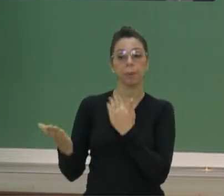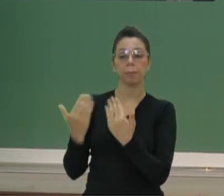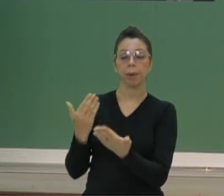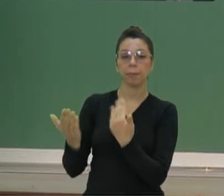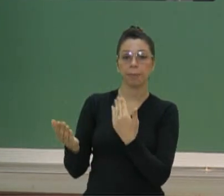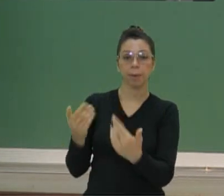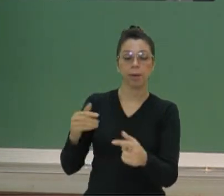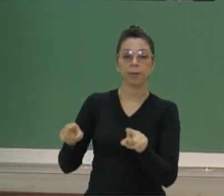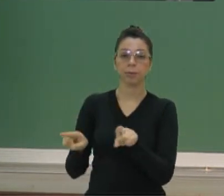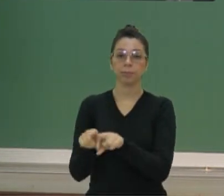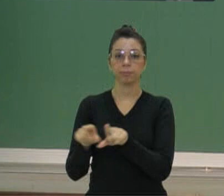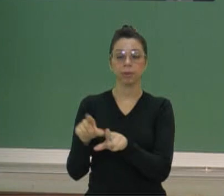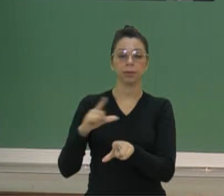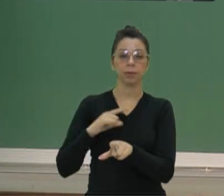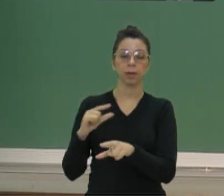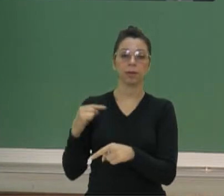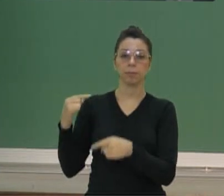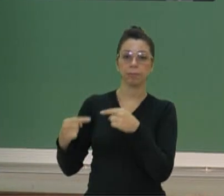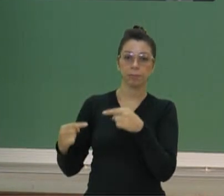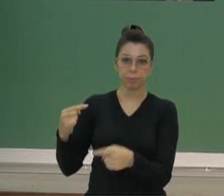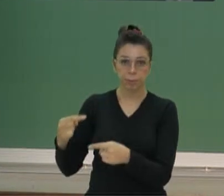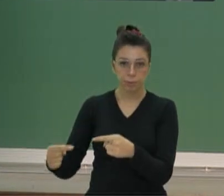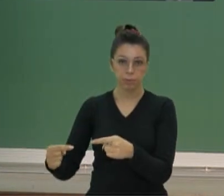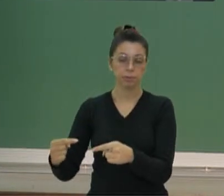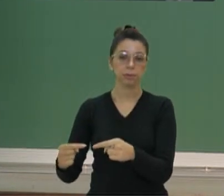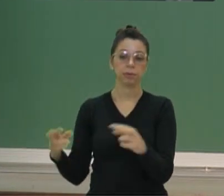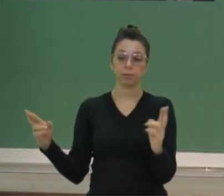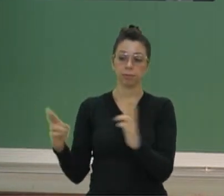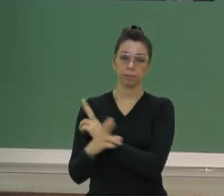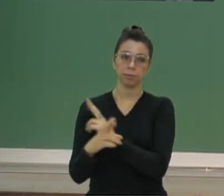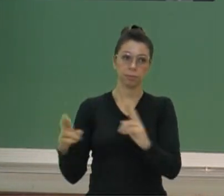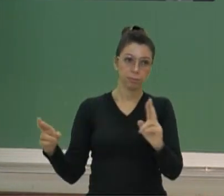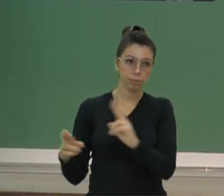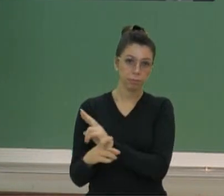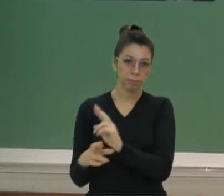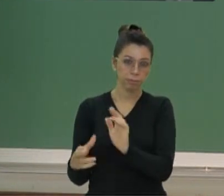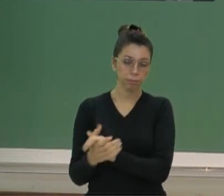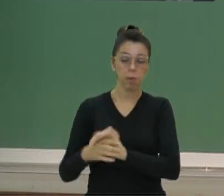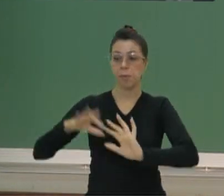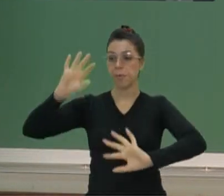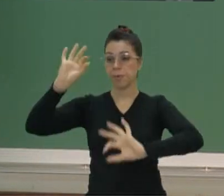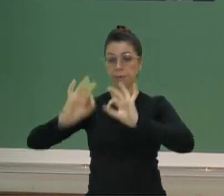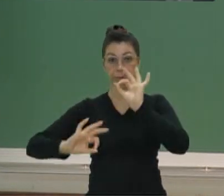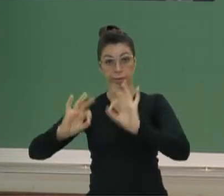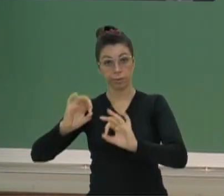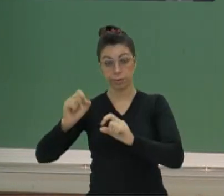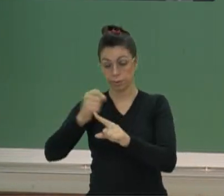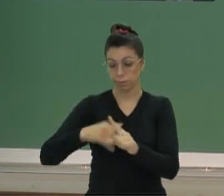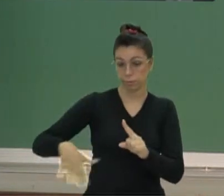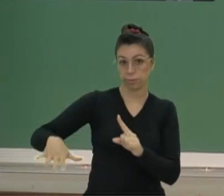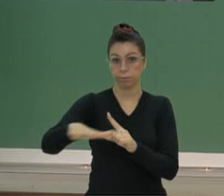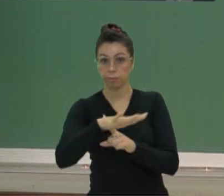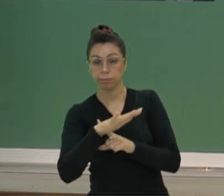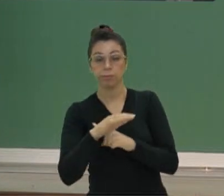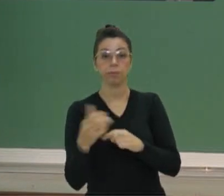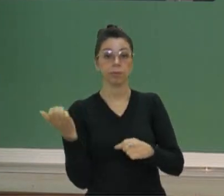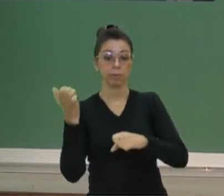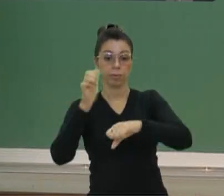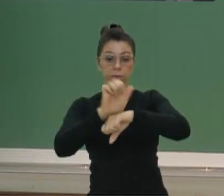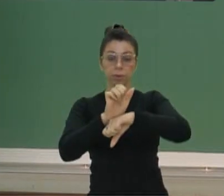conversação. Nós temos, então, o estabelecimento de relações a nível de organização da sociedade, o